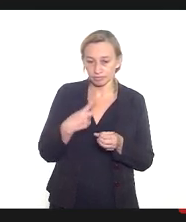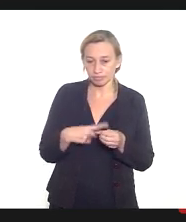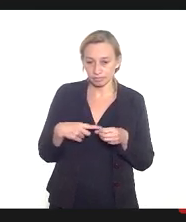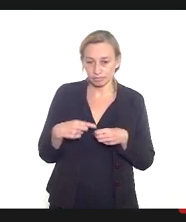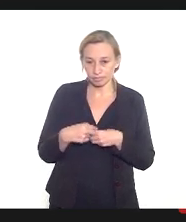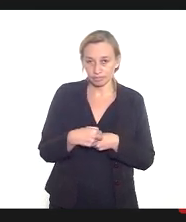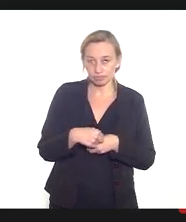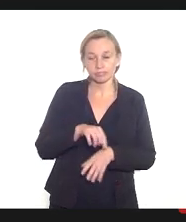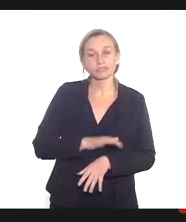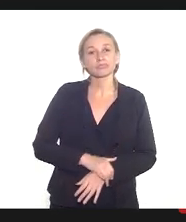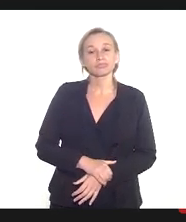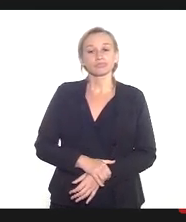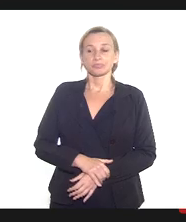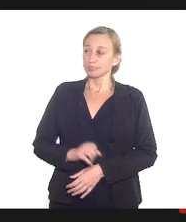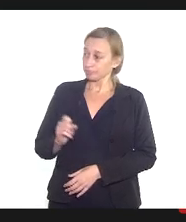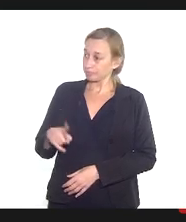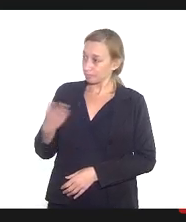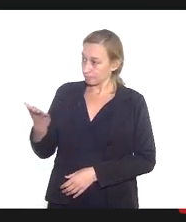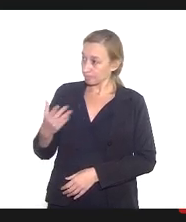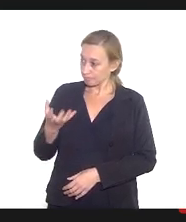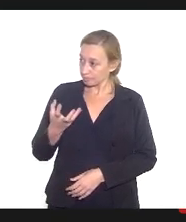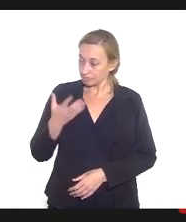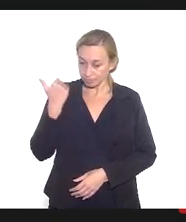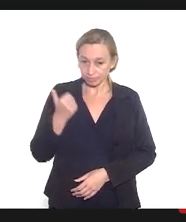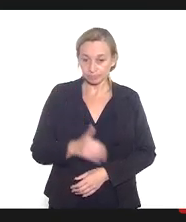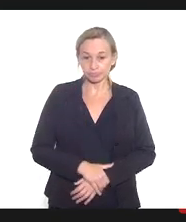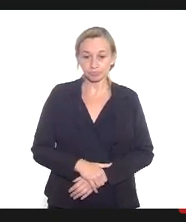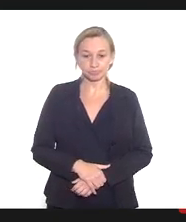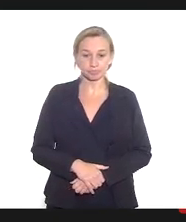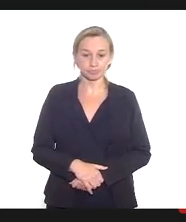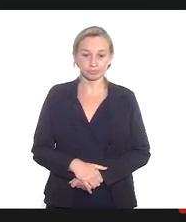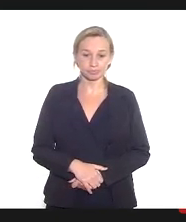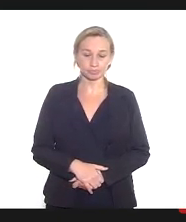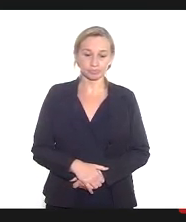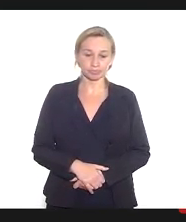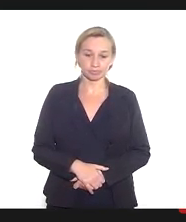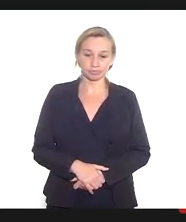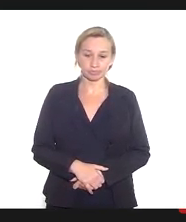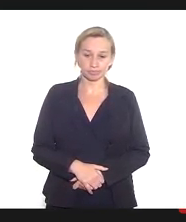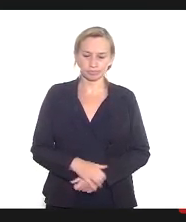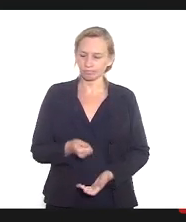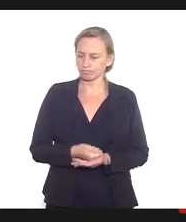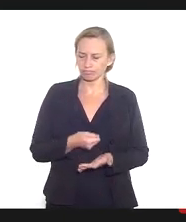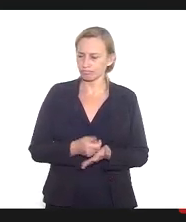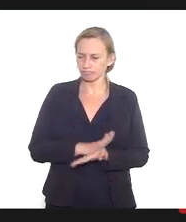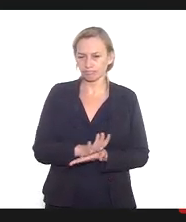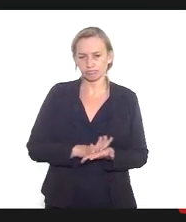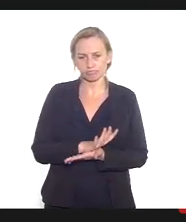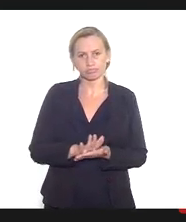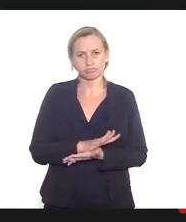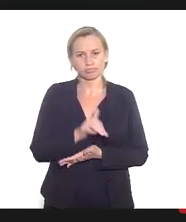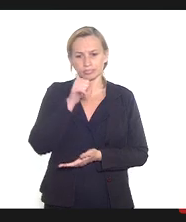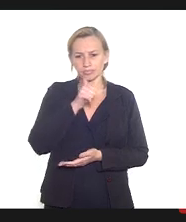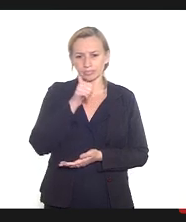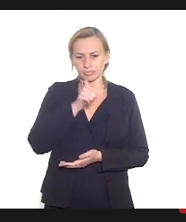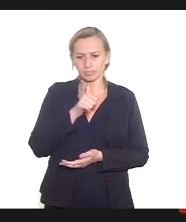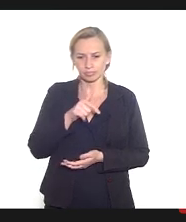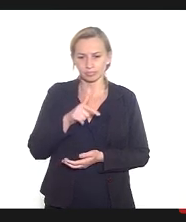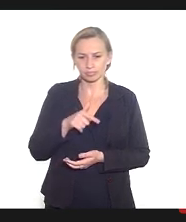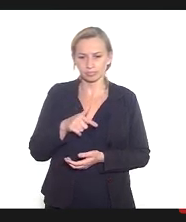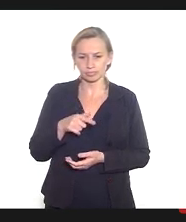municipais é isso que tens quer saber tá eu não vai ter mais nenhuma exigência a mulher vai ser